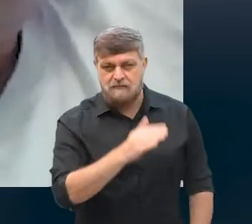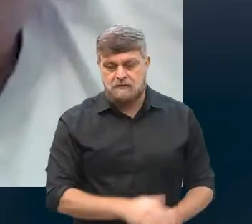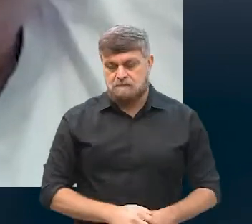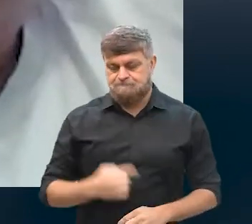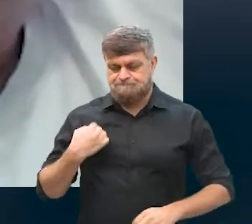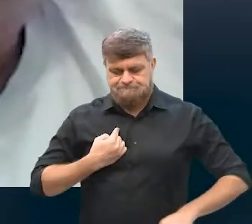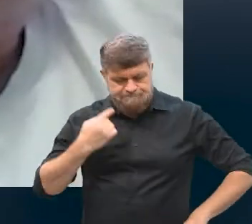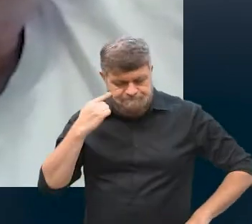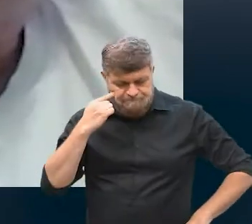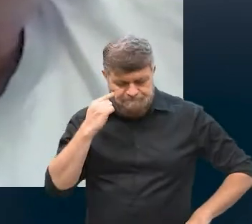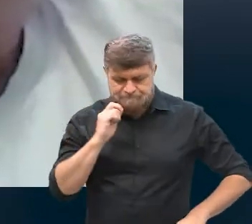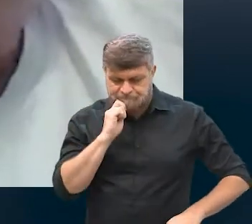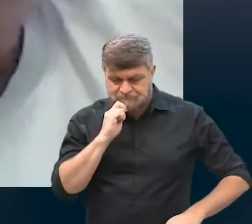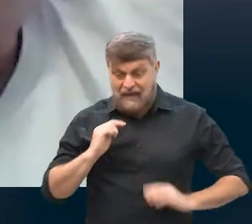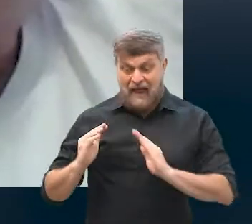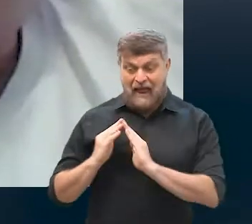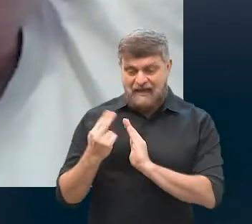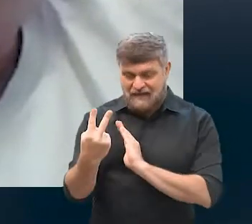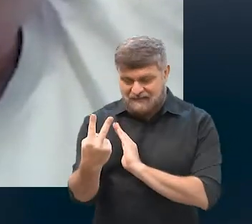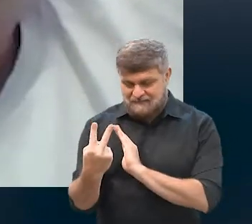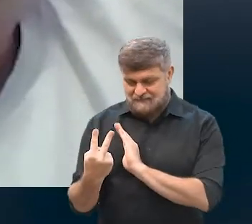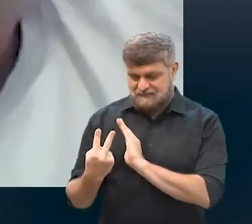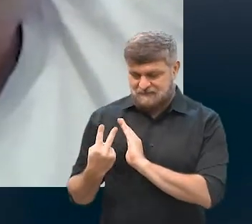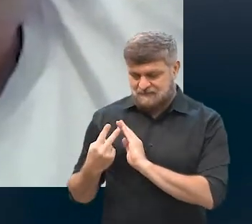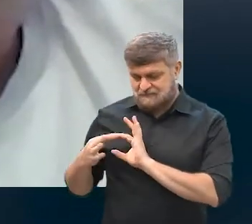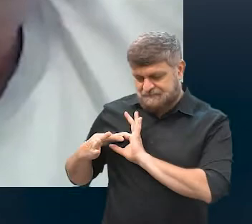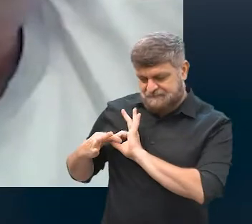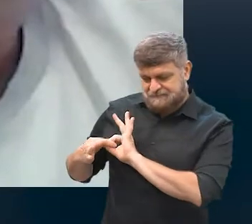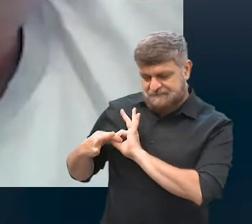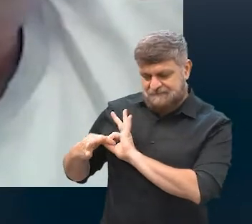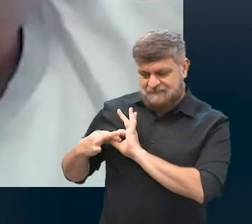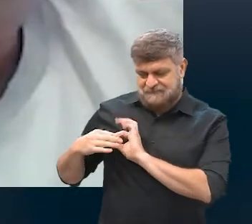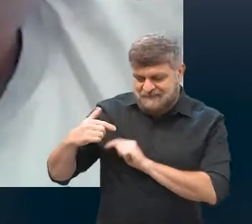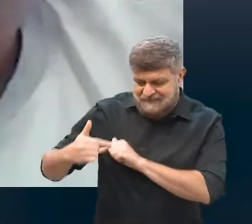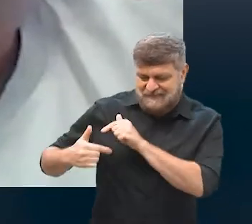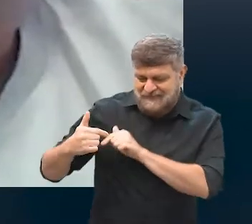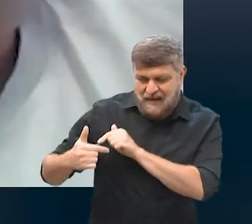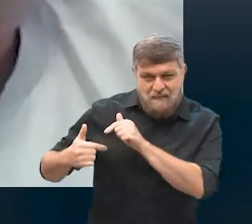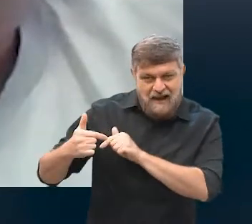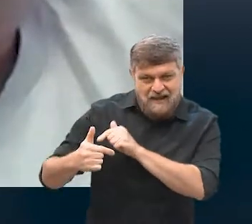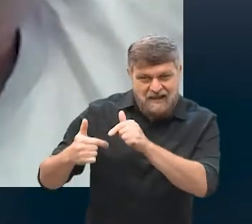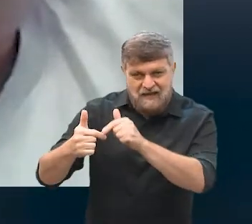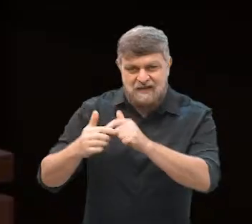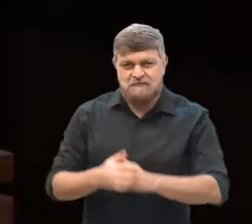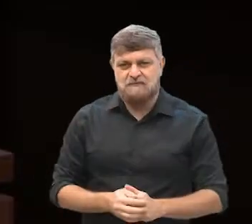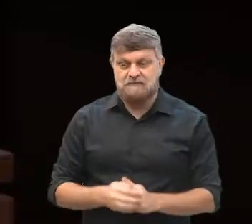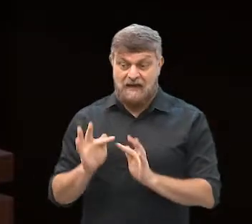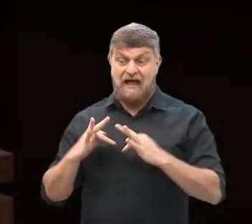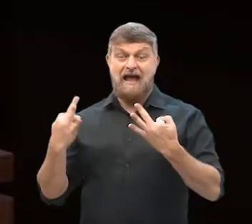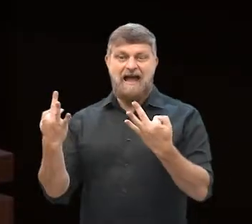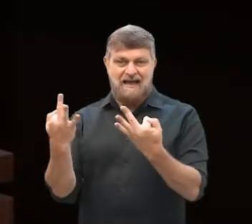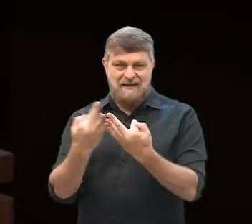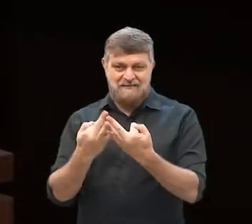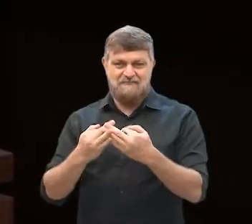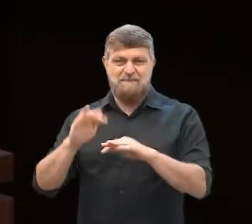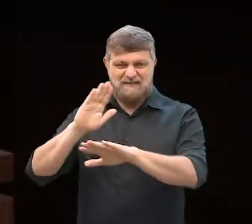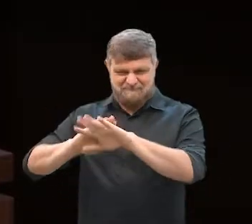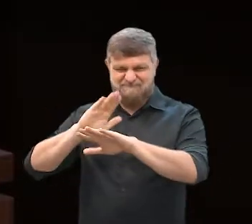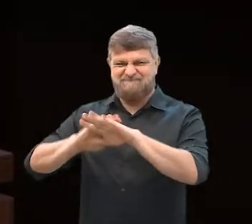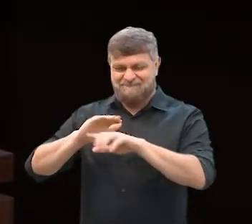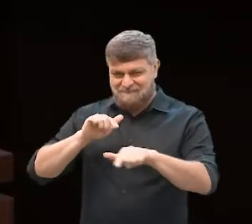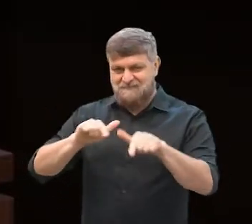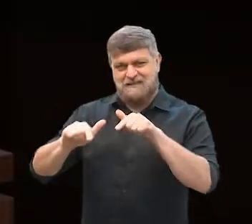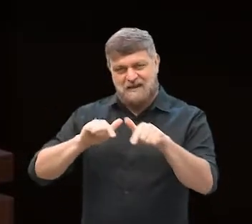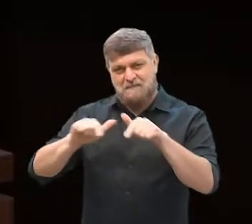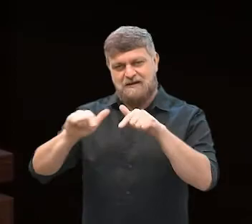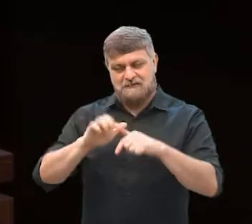nos deu a possibilidade de ficar mais em casa e trabalhar juntos. Nós trabalhamos em família,